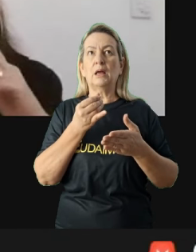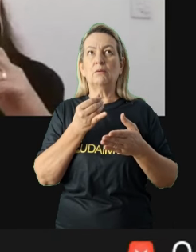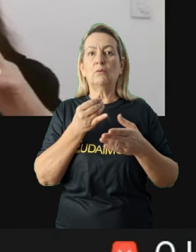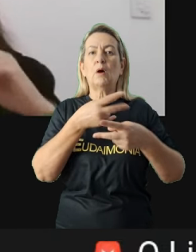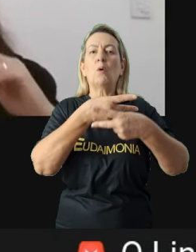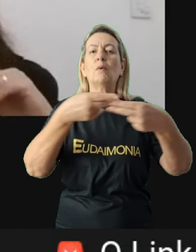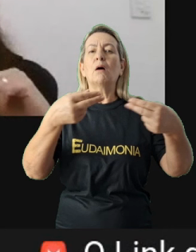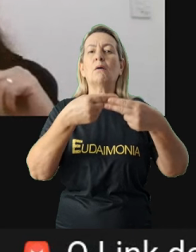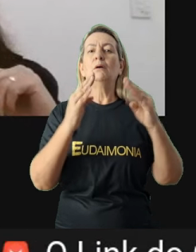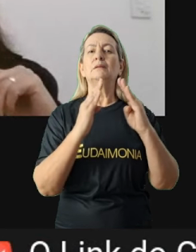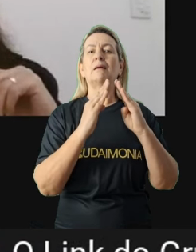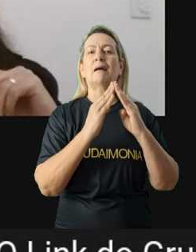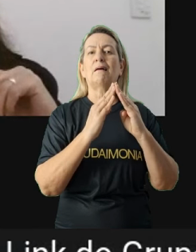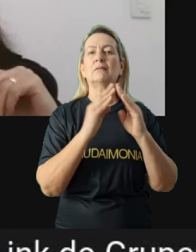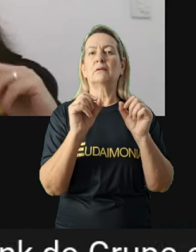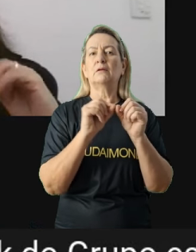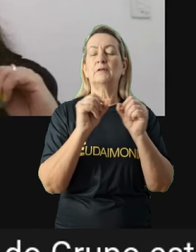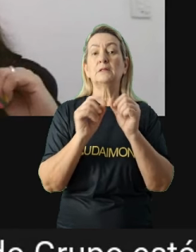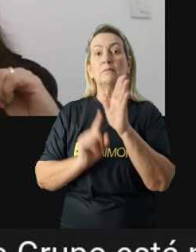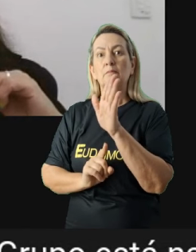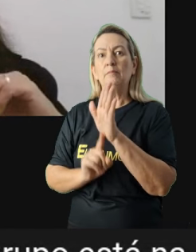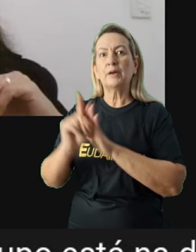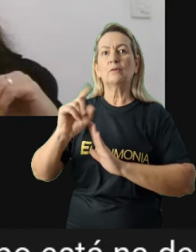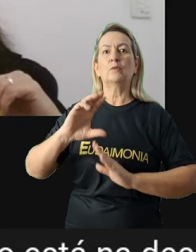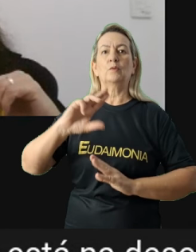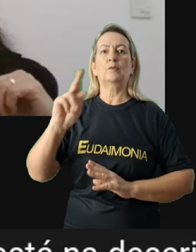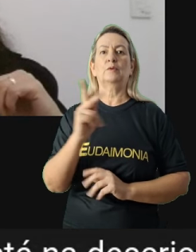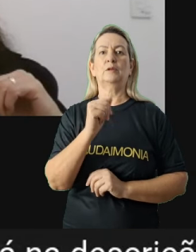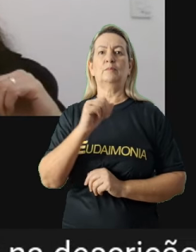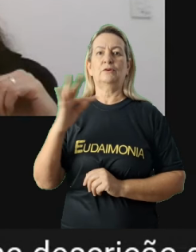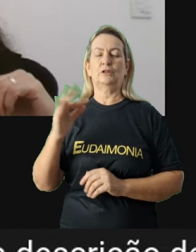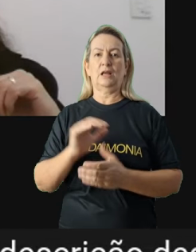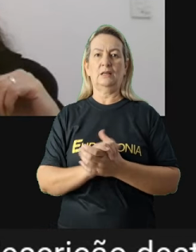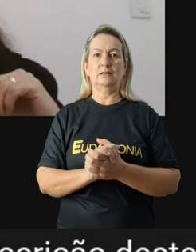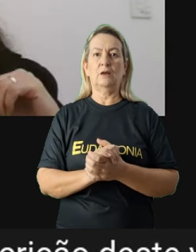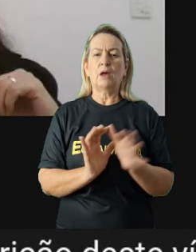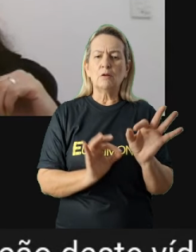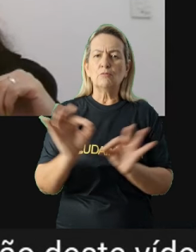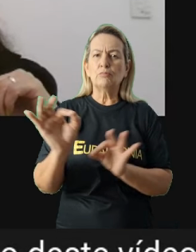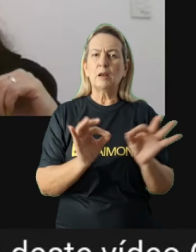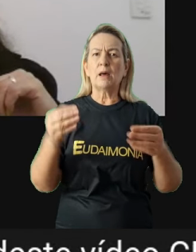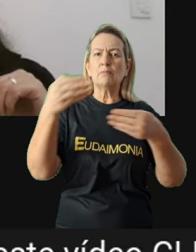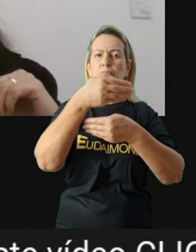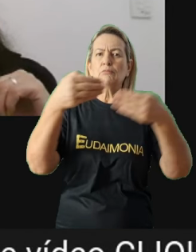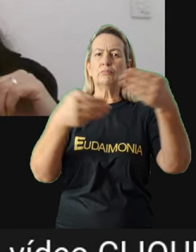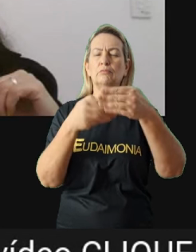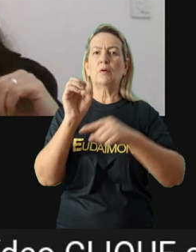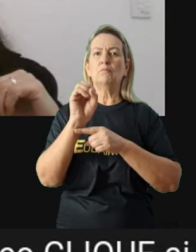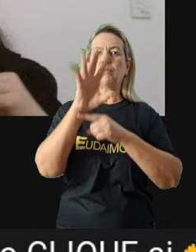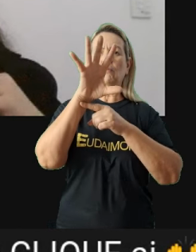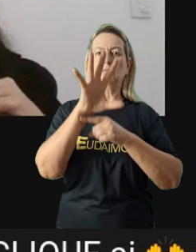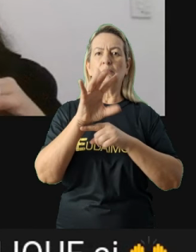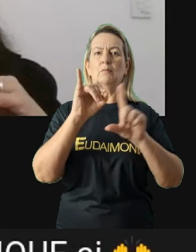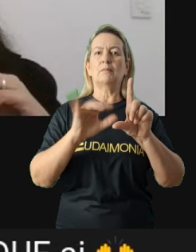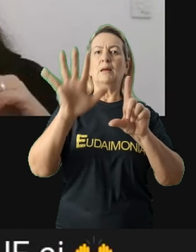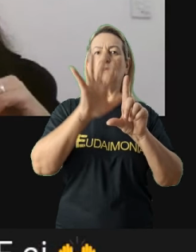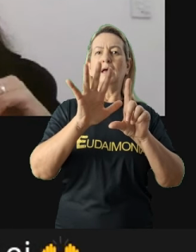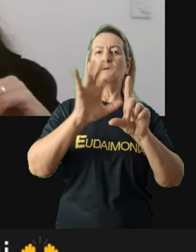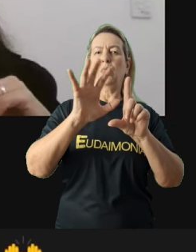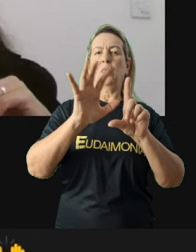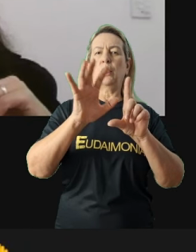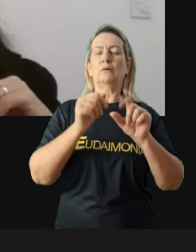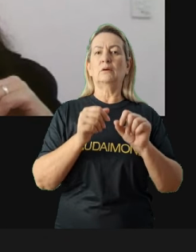na minha casa, eu quero instalar minha impressora e não sei. Sabe? Puxa, eu quero desenvolver um PowerPoint e quero